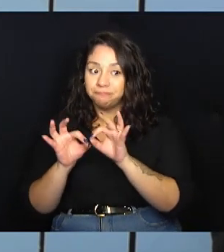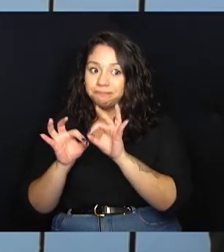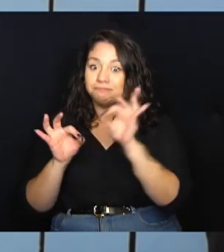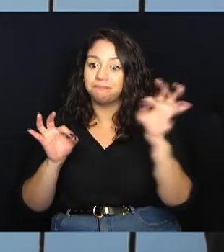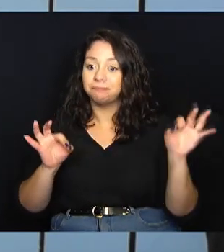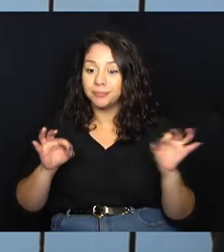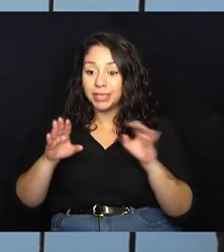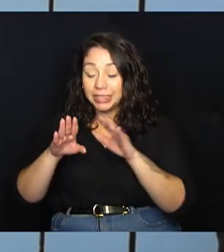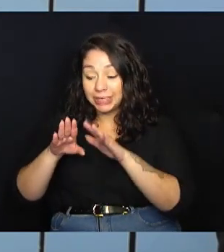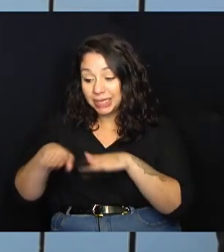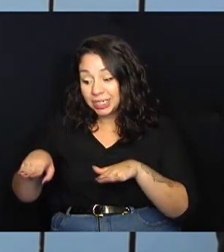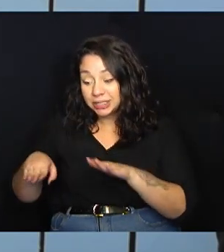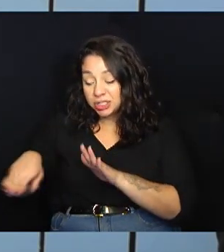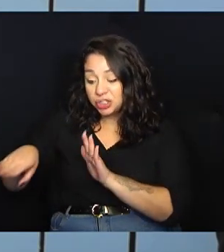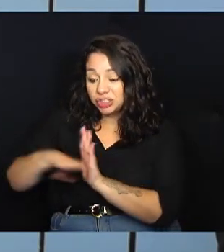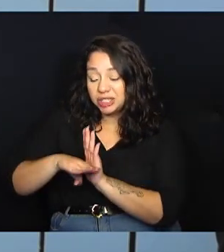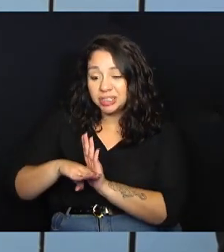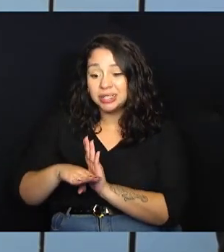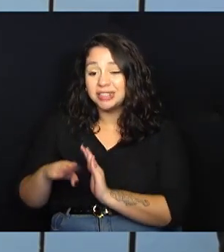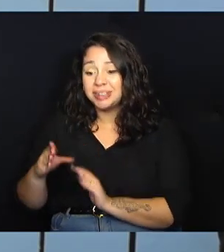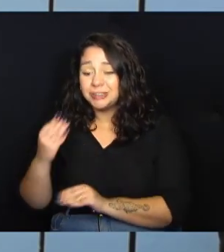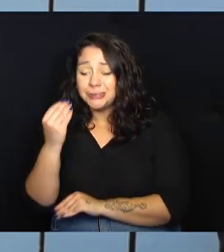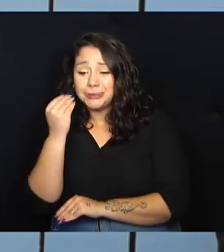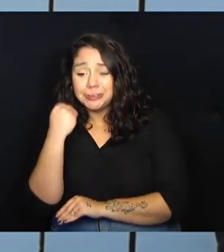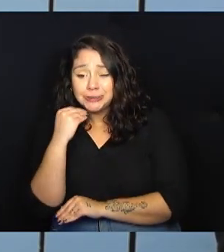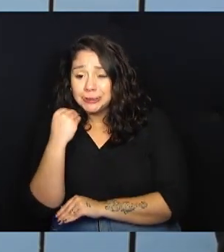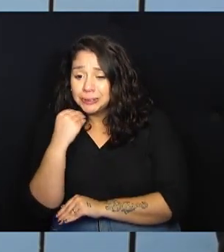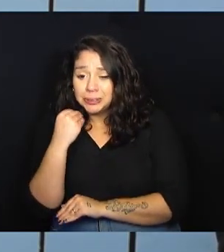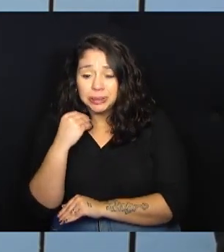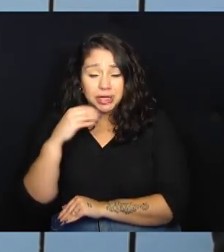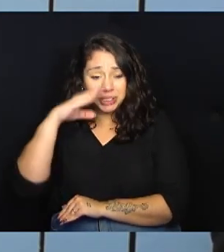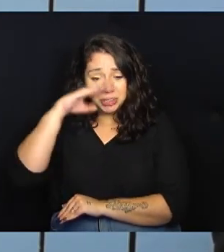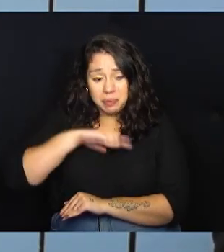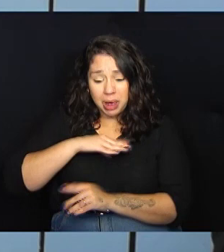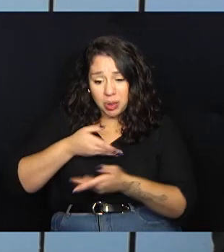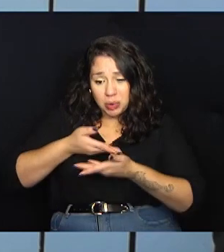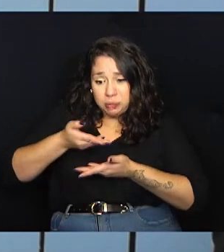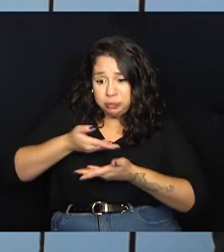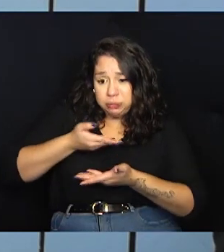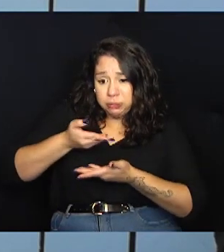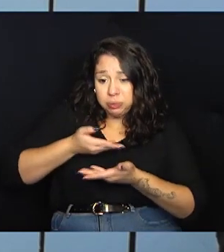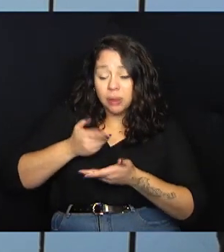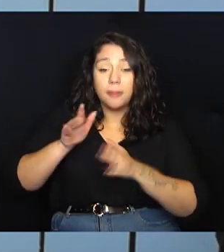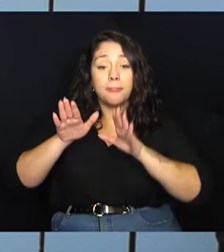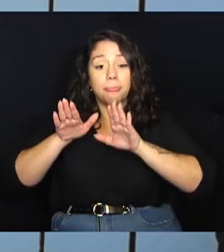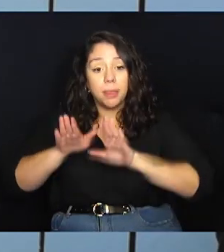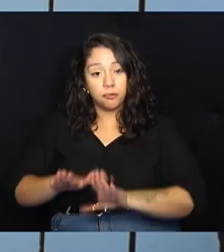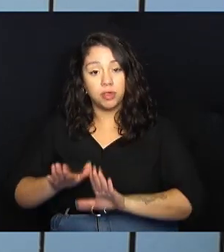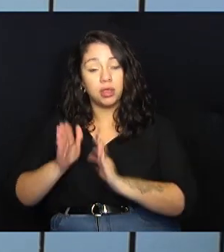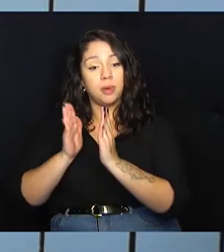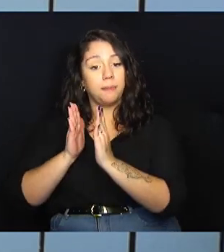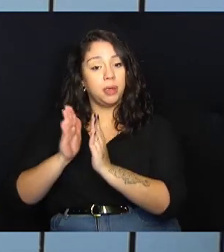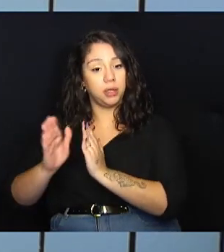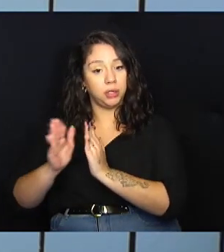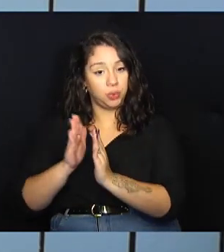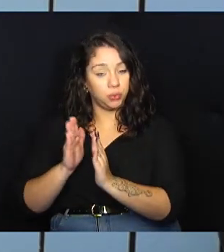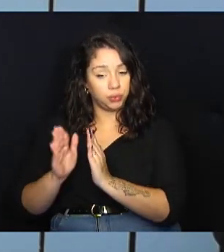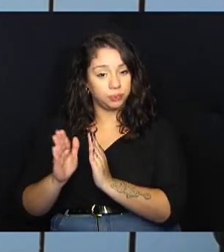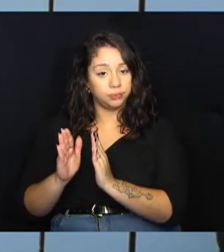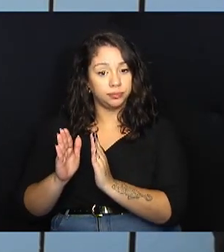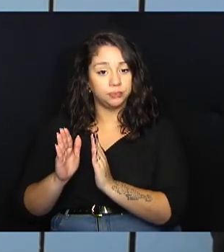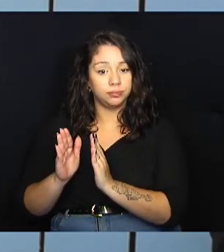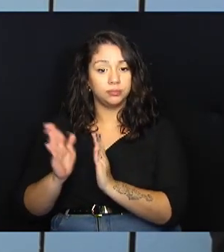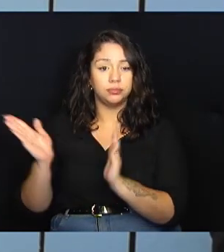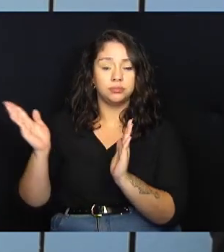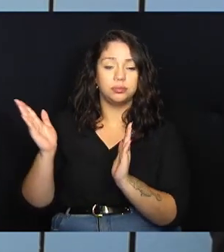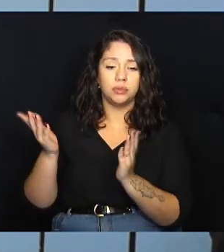chegar numa situação de fragilidade, de maus tratos, ficar por um período que é até 1 ano e